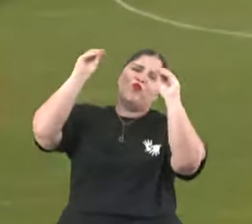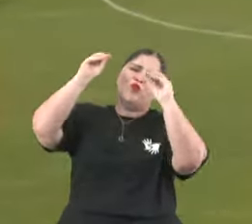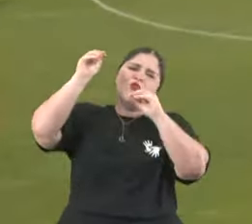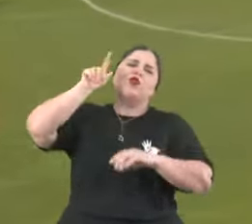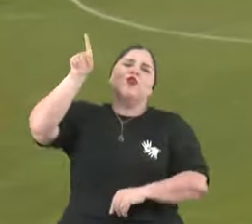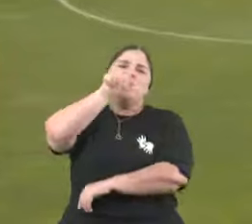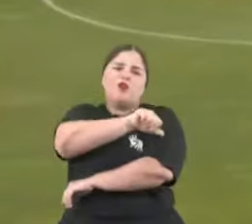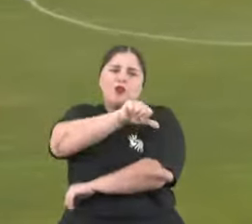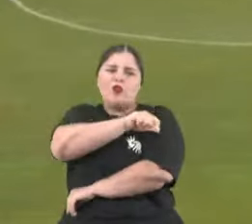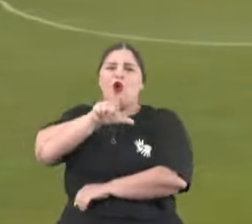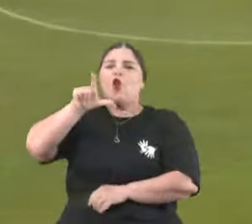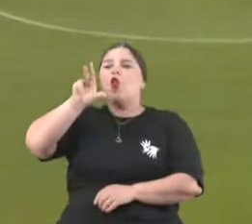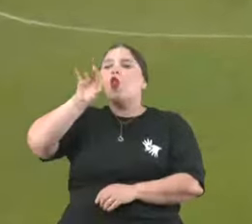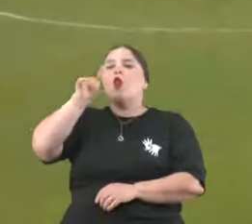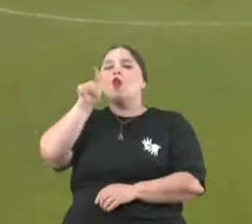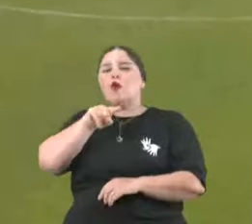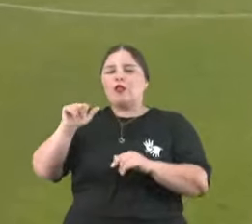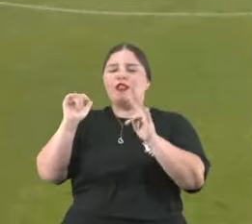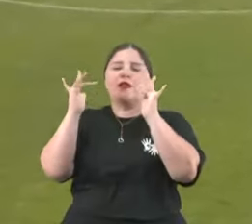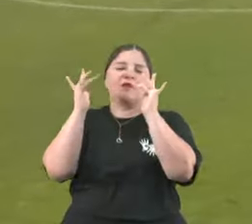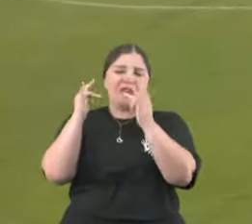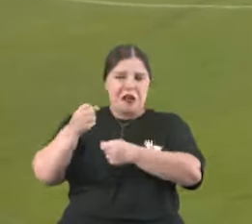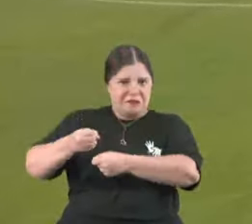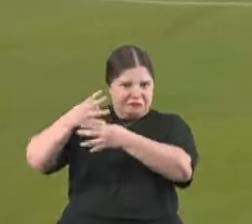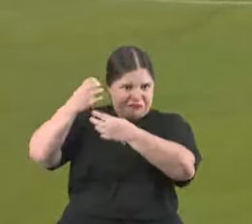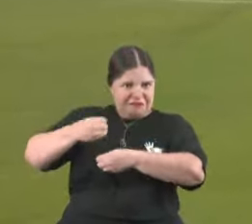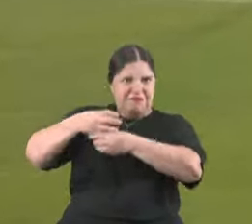boy assistindo ao jogo.